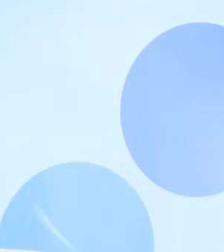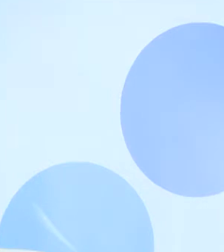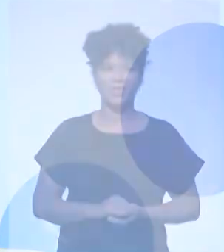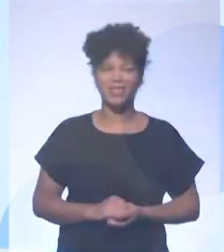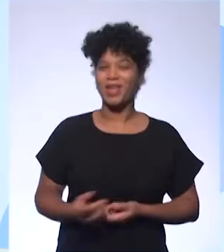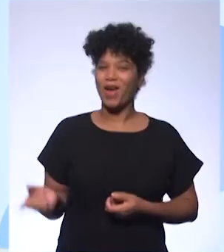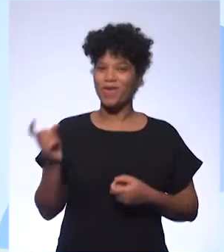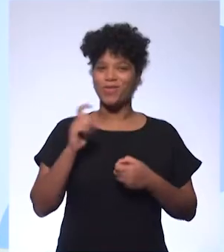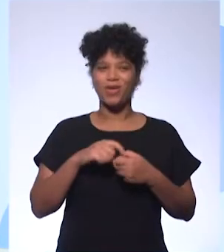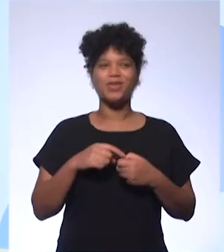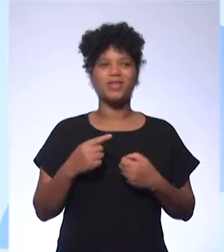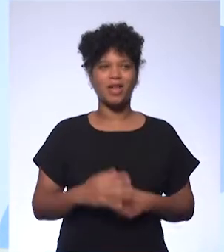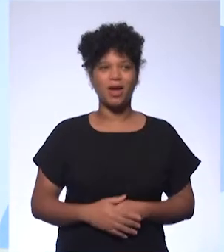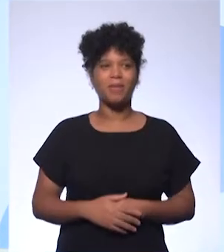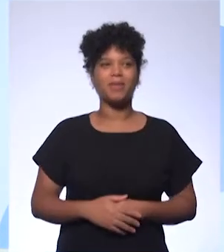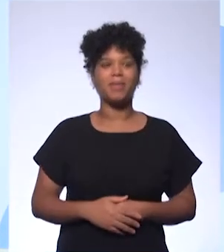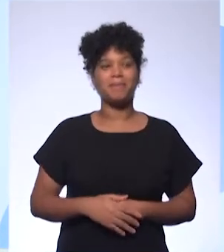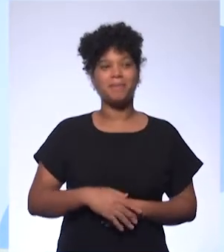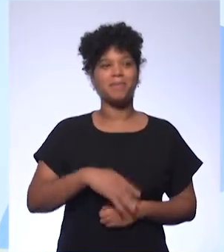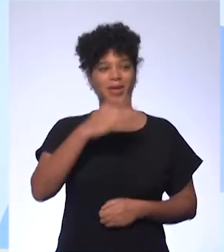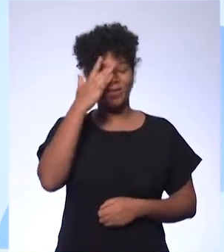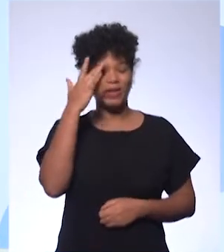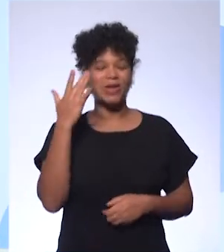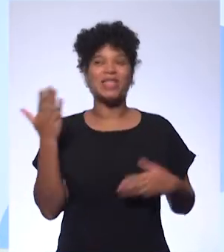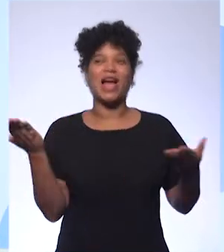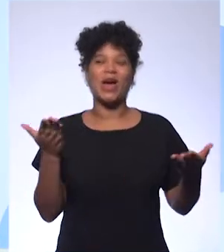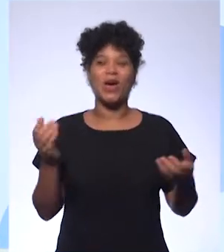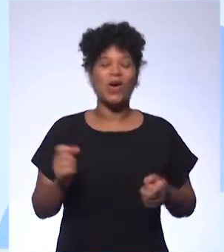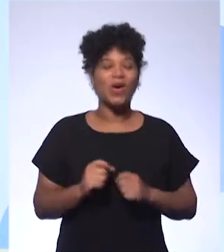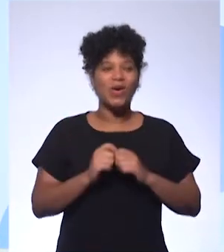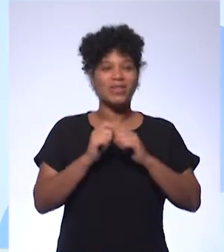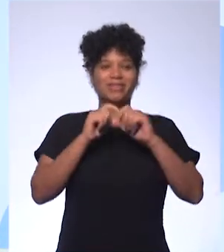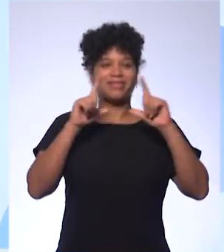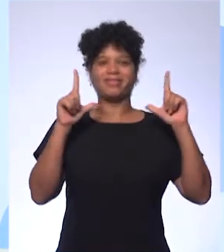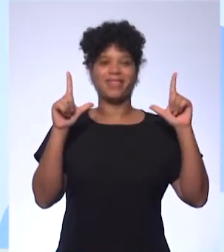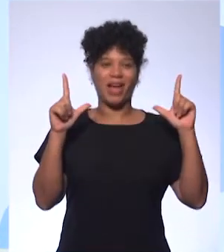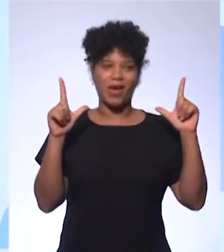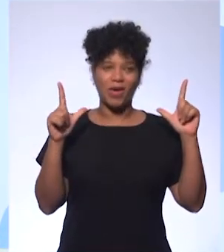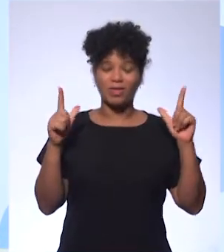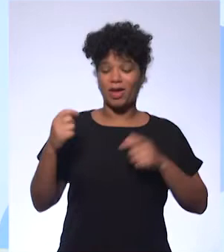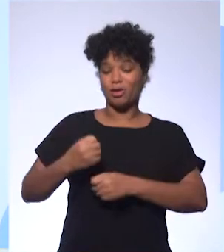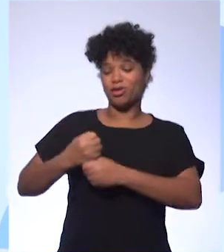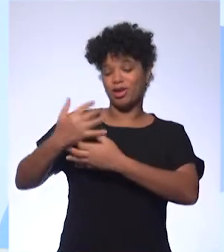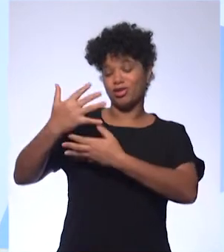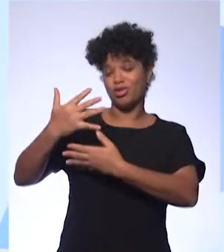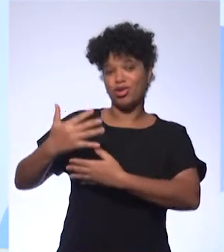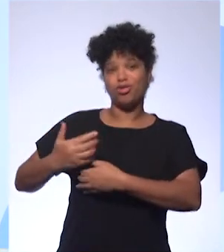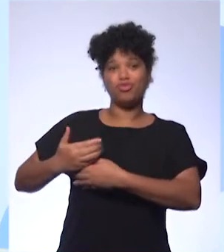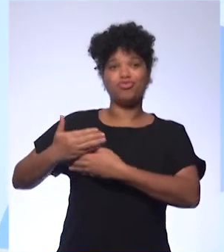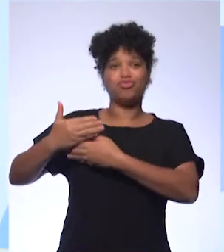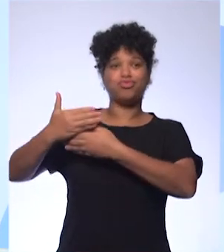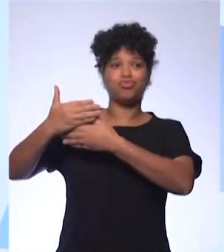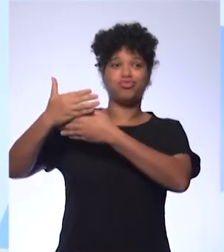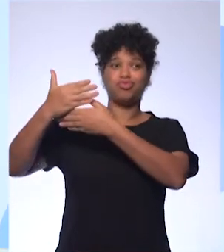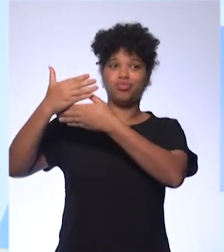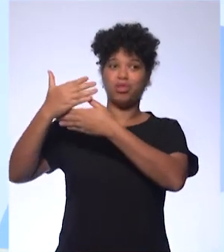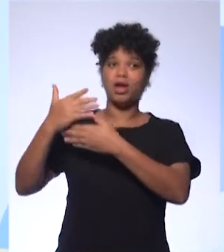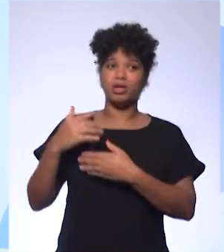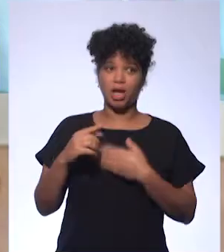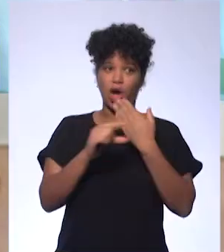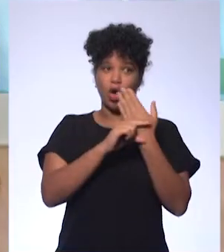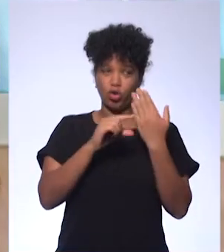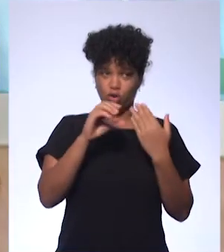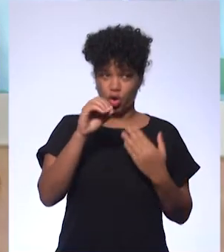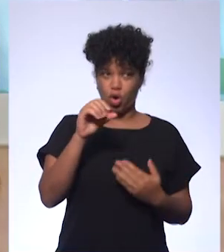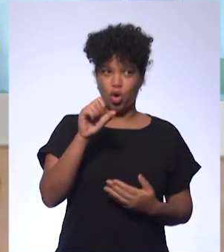Estamos de volta aqui. Márcia, o povo ainda está acordando na nossa aula, está subindo aqui bem devagarinho esse chat, mas temos aqui o Oswald Andrade, Sim,